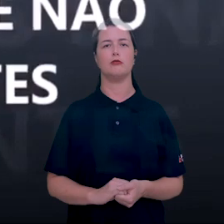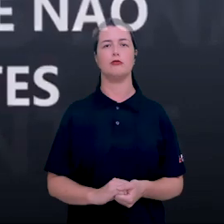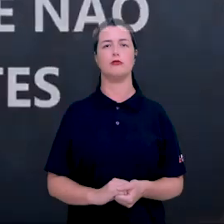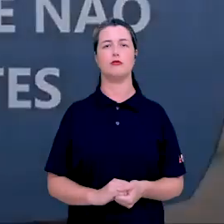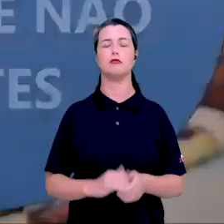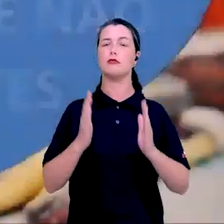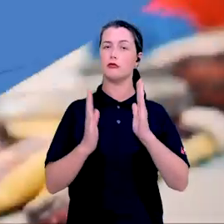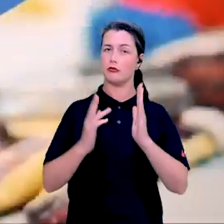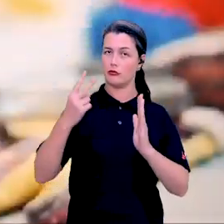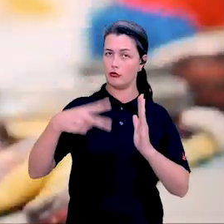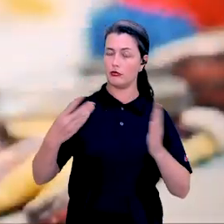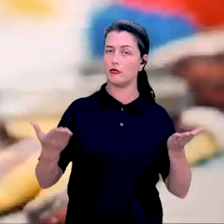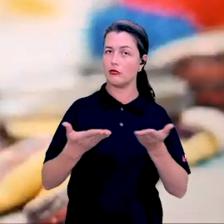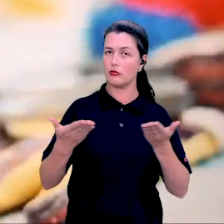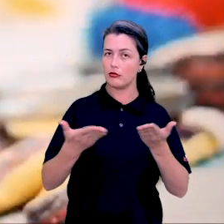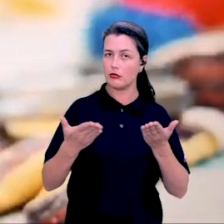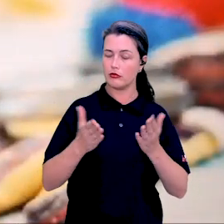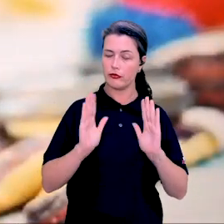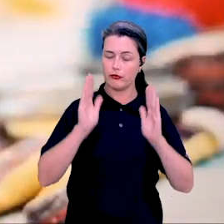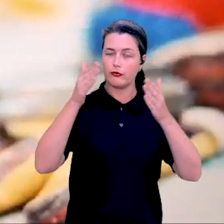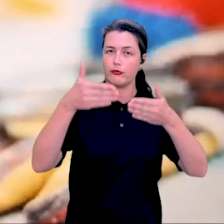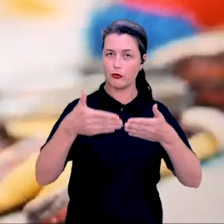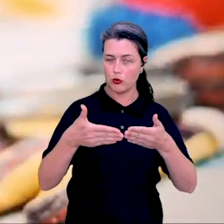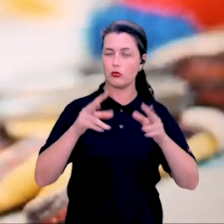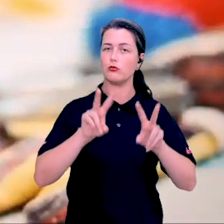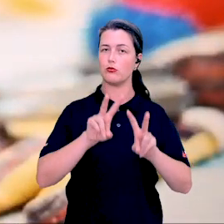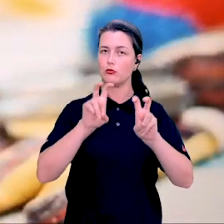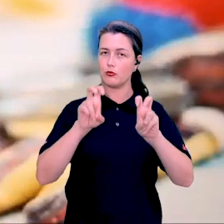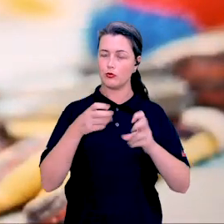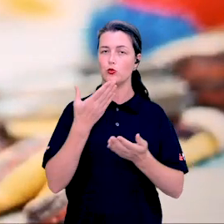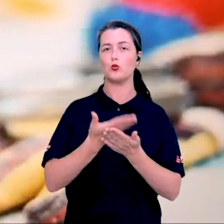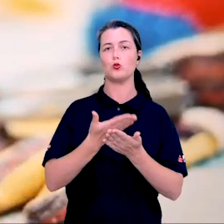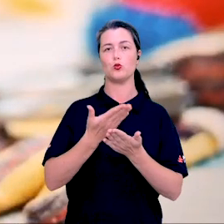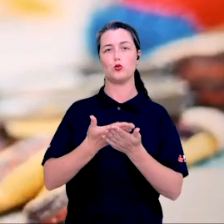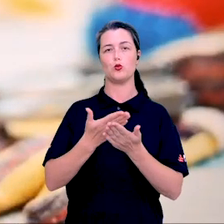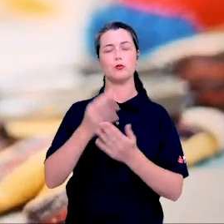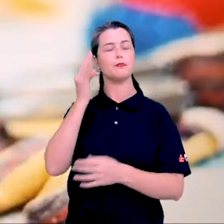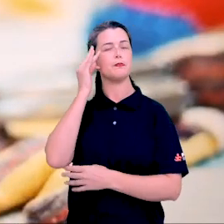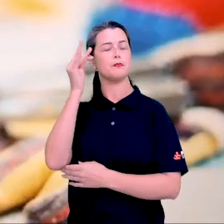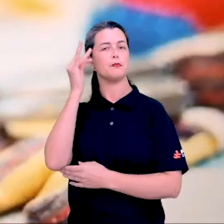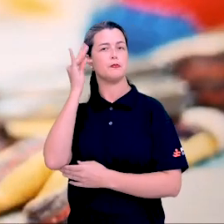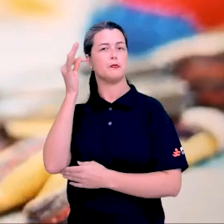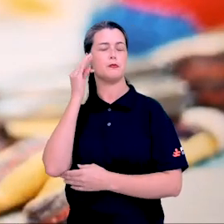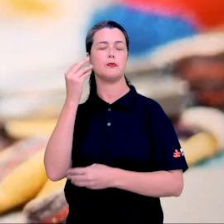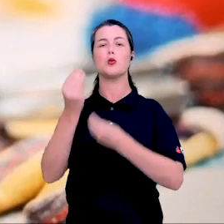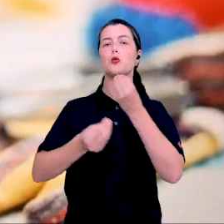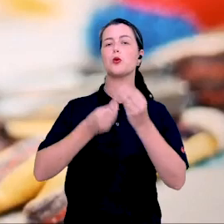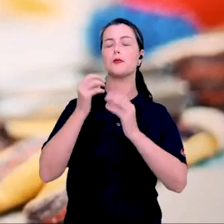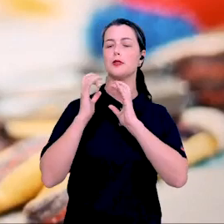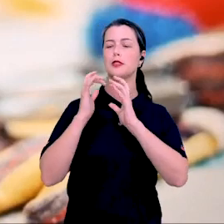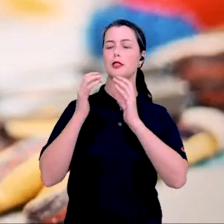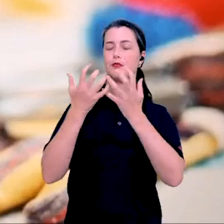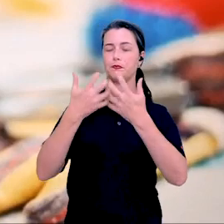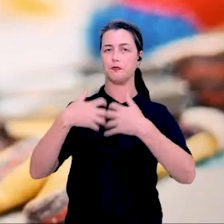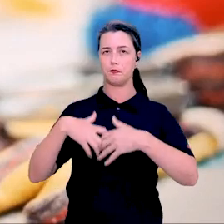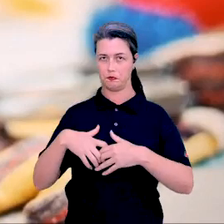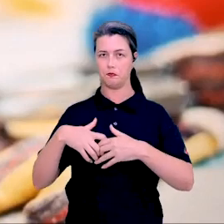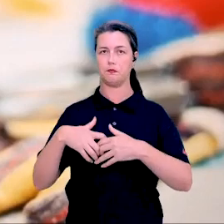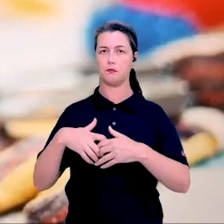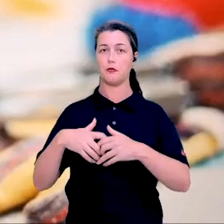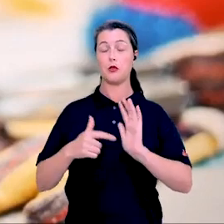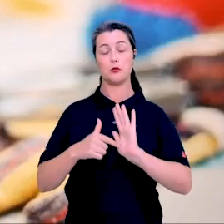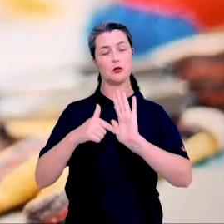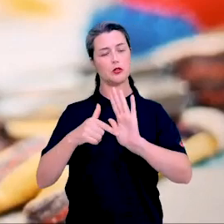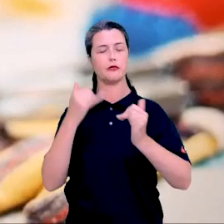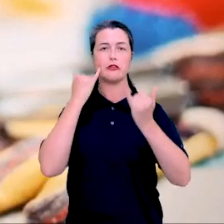Neste segundo módulo, nós estamos focalizando o nosso estudo em algumas teorias de como o cérebro funciona, trazendo